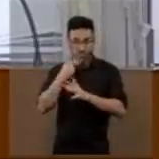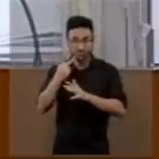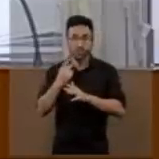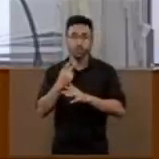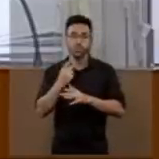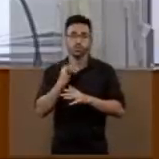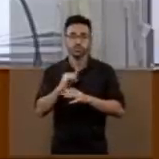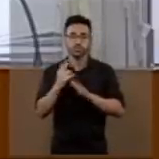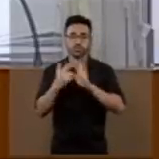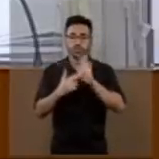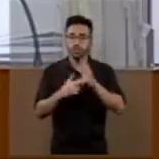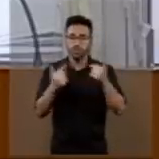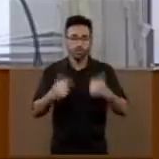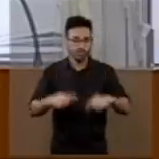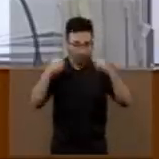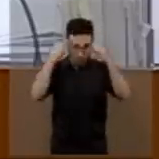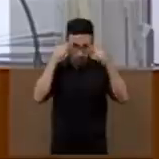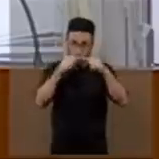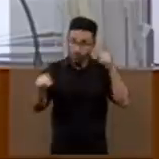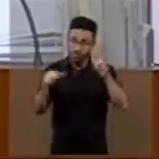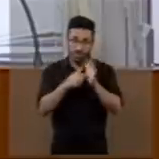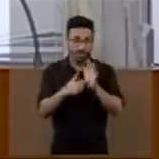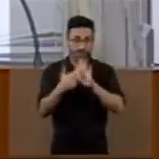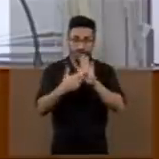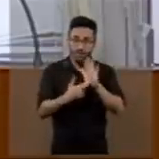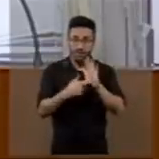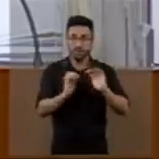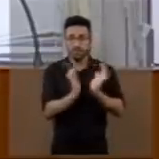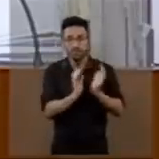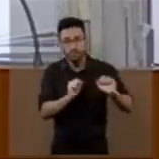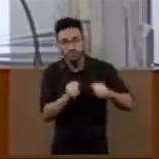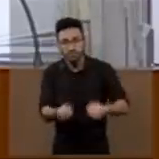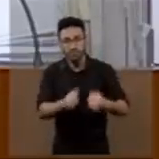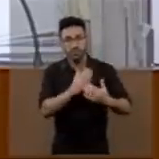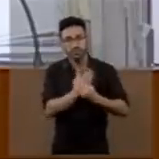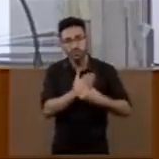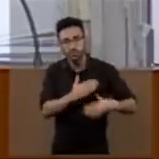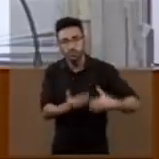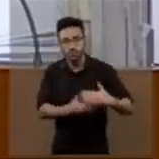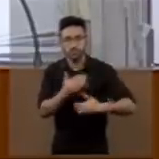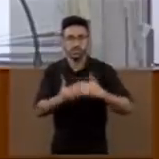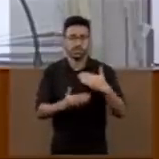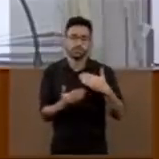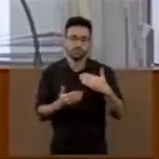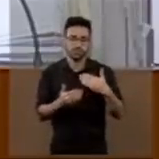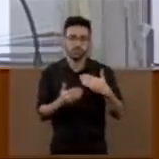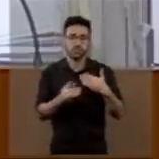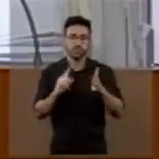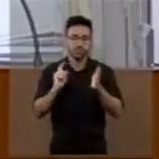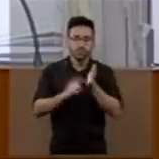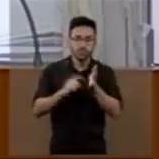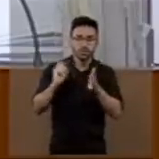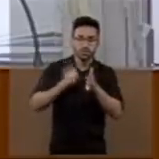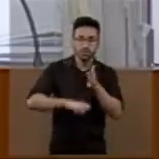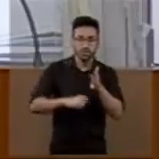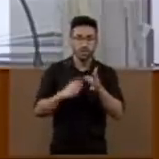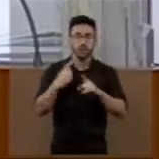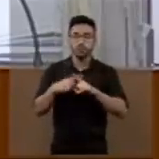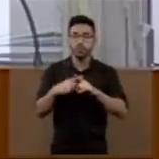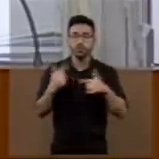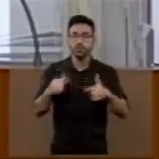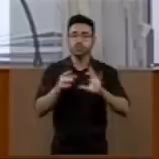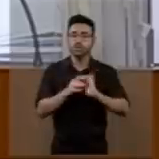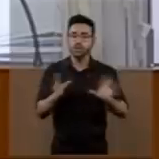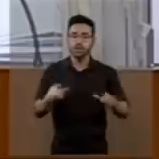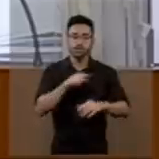impugnadas contrariariam os dispositivos do contraditório, da ampla defesa e do devido processo legal tributário, por não permitirem